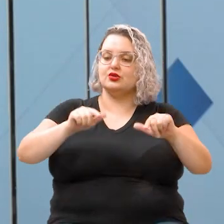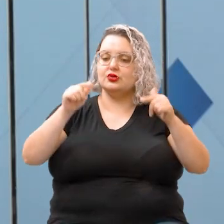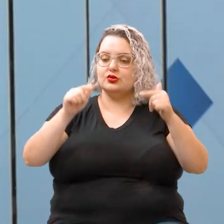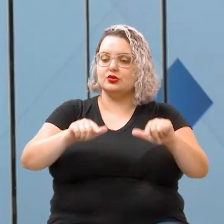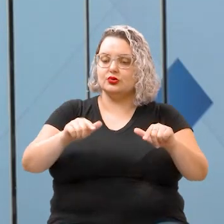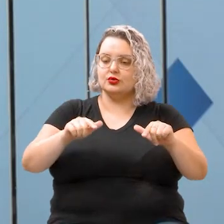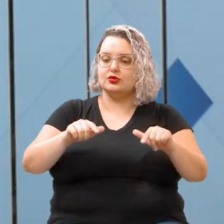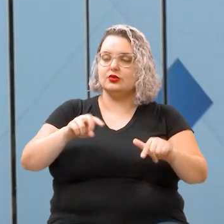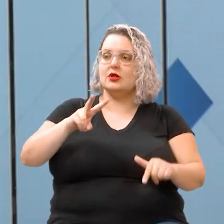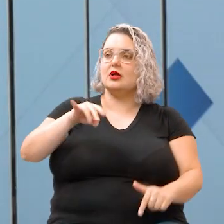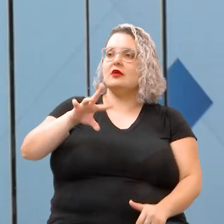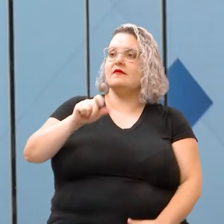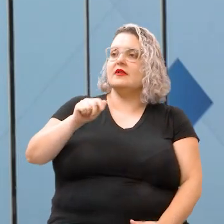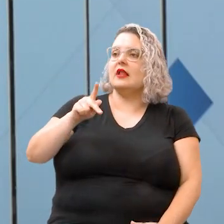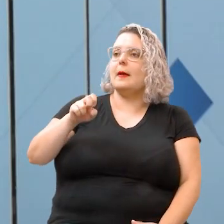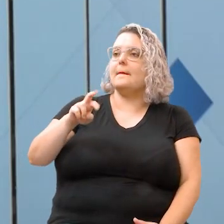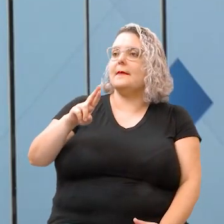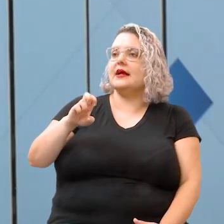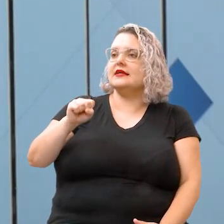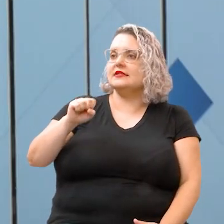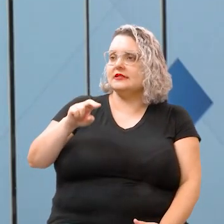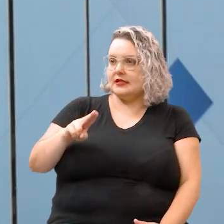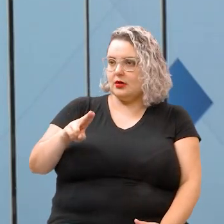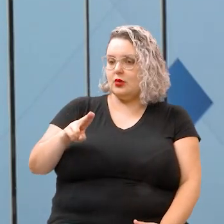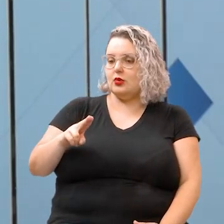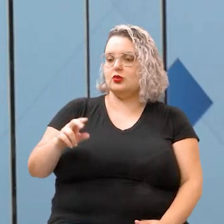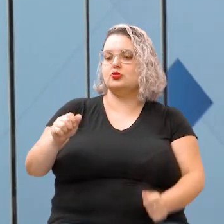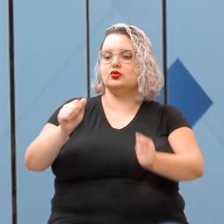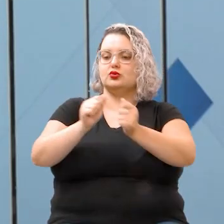na região Vila Perseu, junto ao Distrito